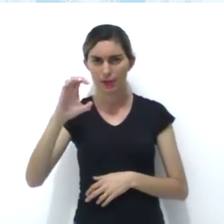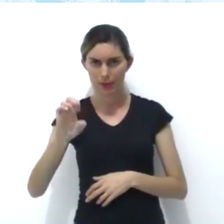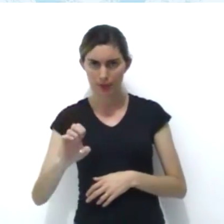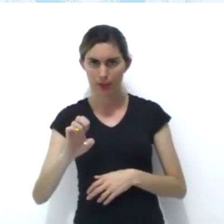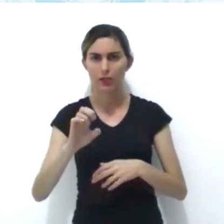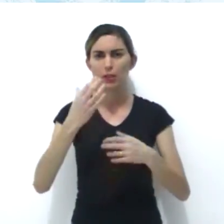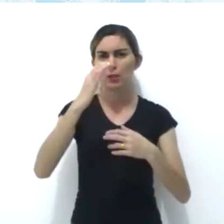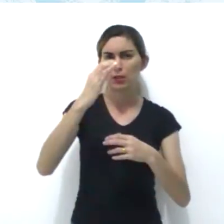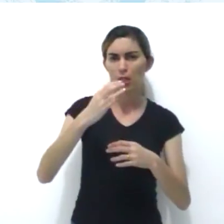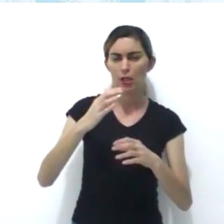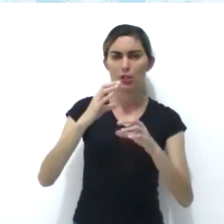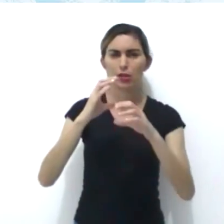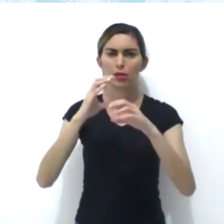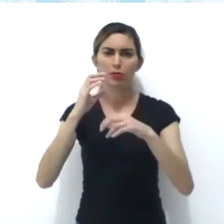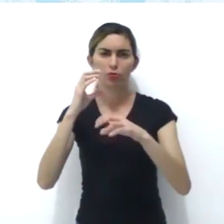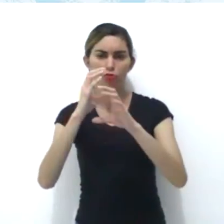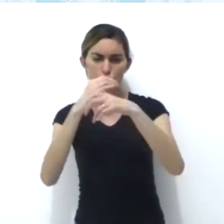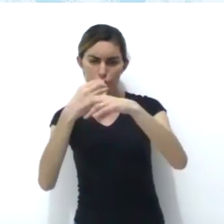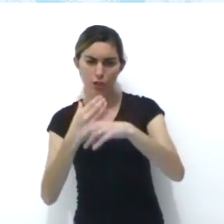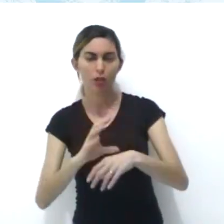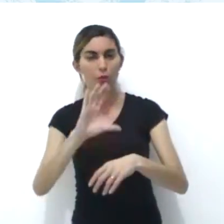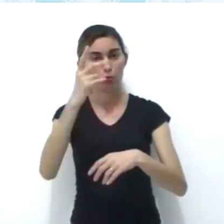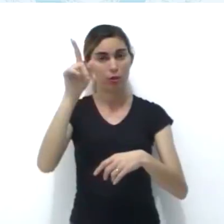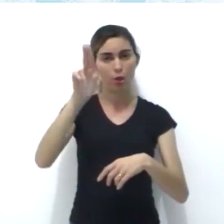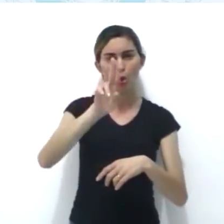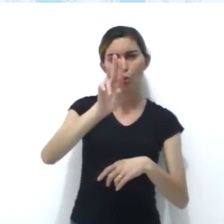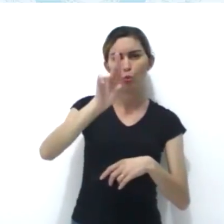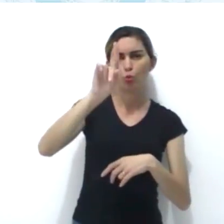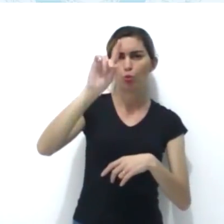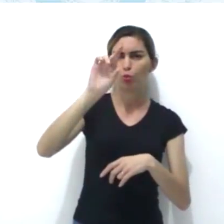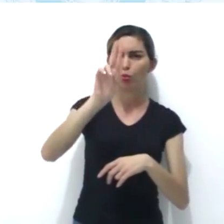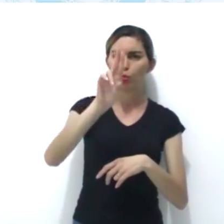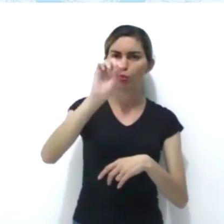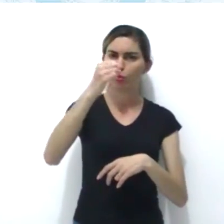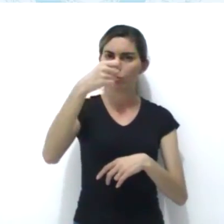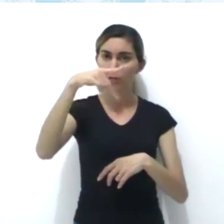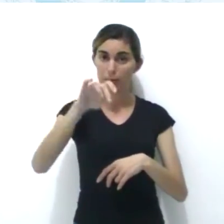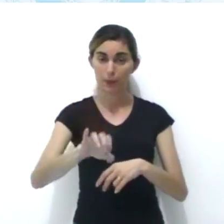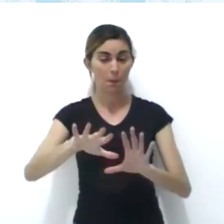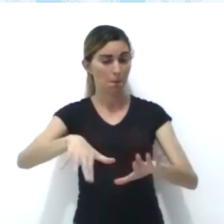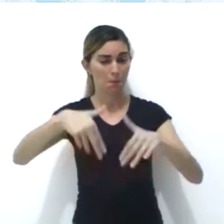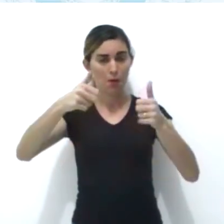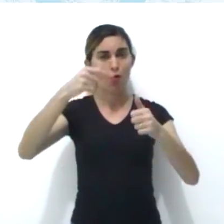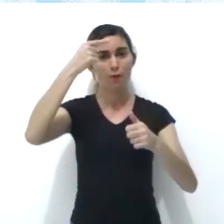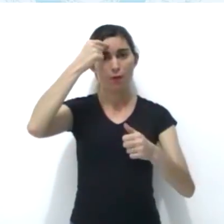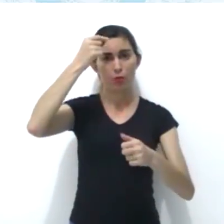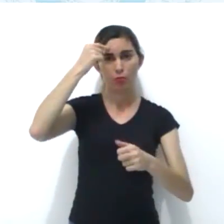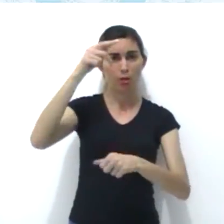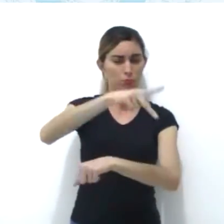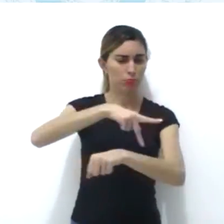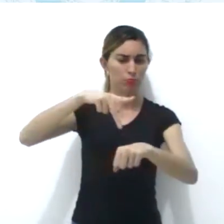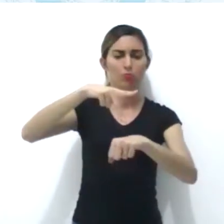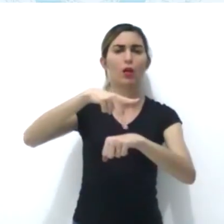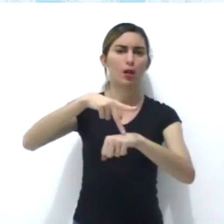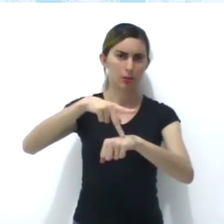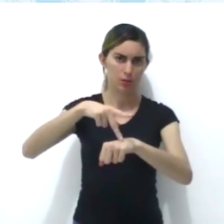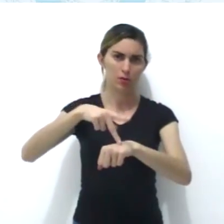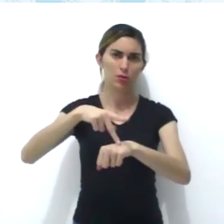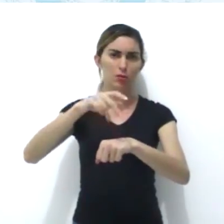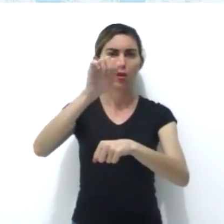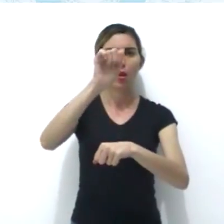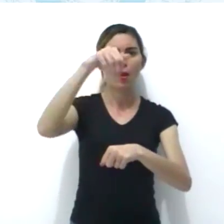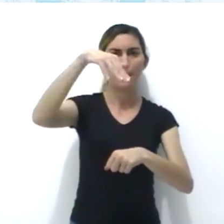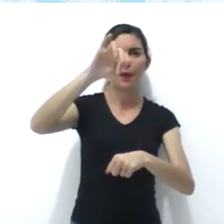de ciências e engenharia que acontece lá na USP. A USP é atualmente, né, uma das melhores universidades do país, uma